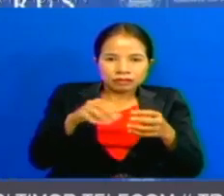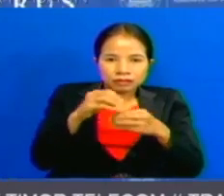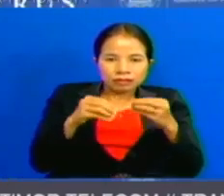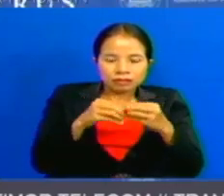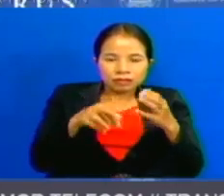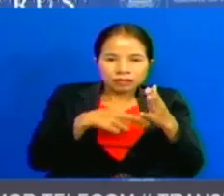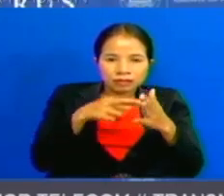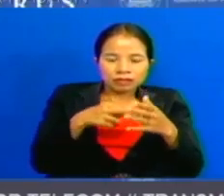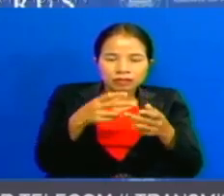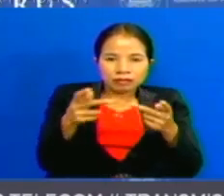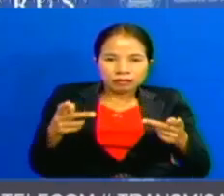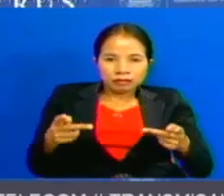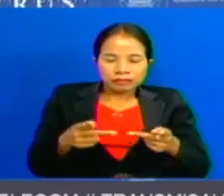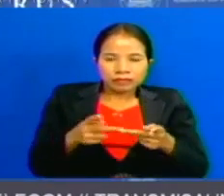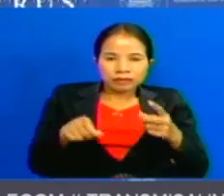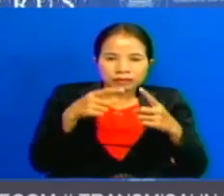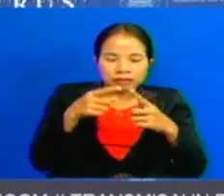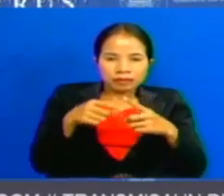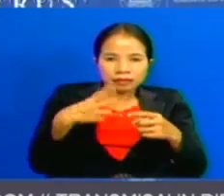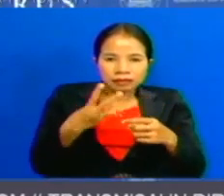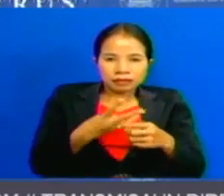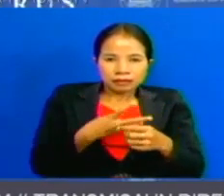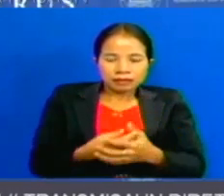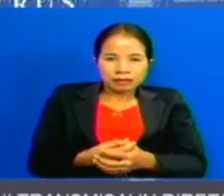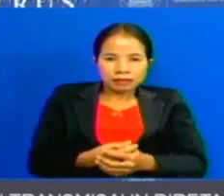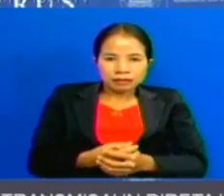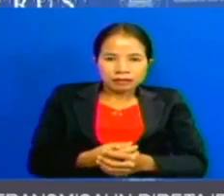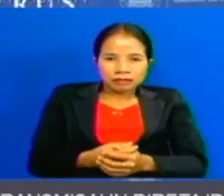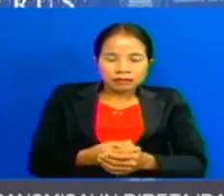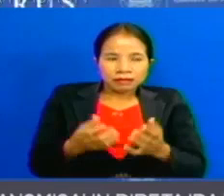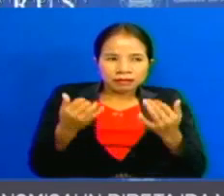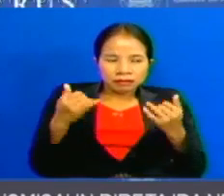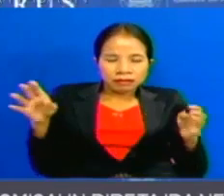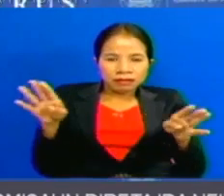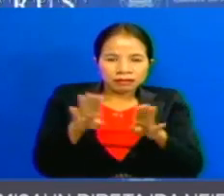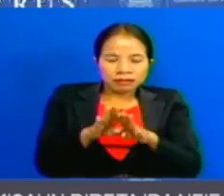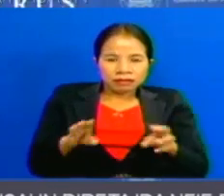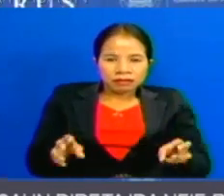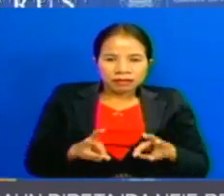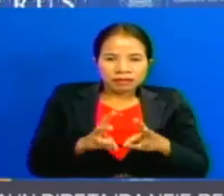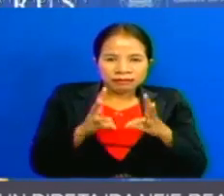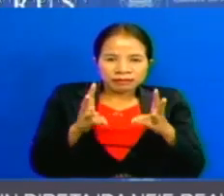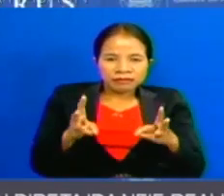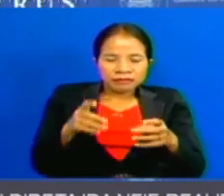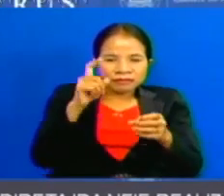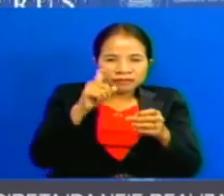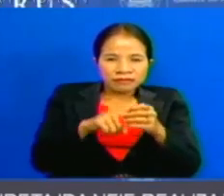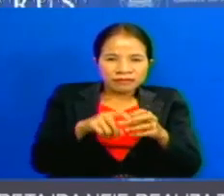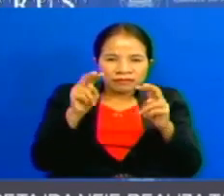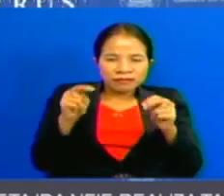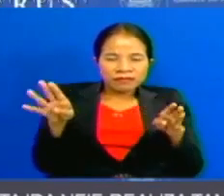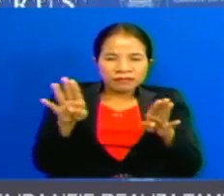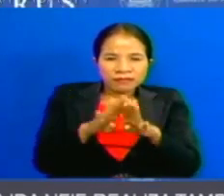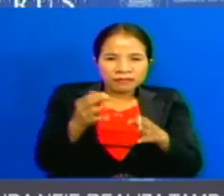requisito de meio ambiente nian. Com ira, ita dada ona, taca ona operação mina, né? Você tem que taca fale